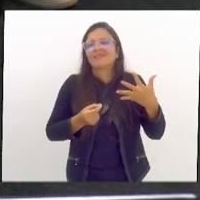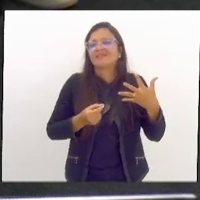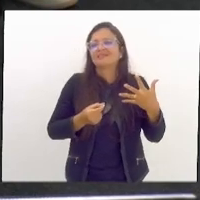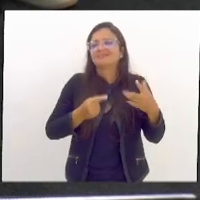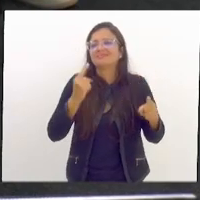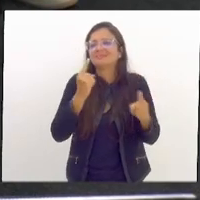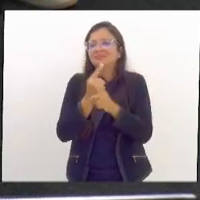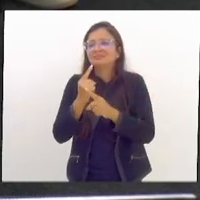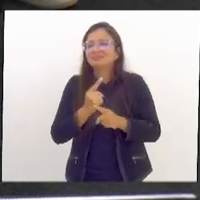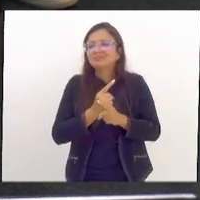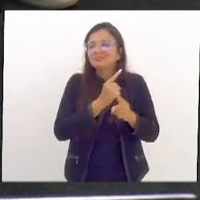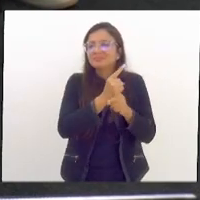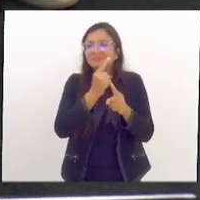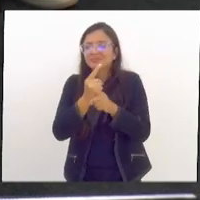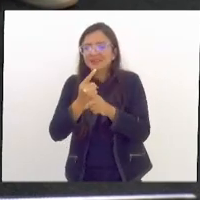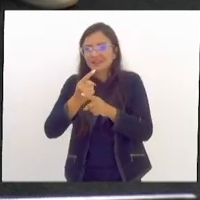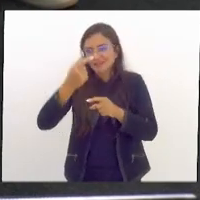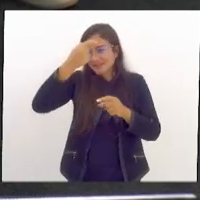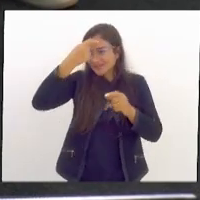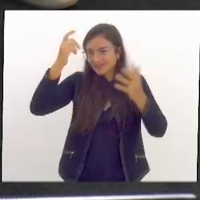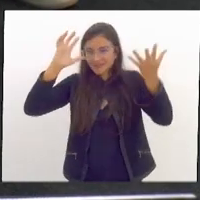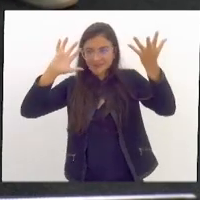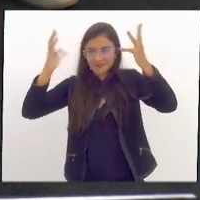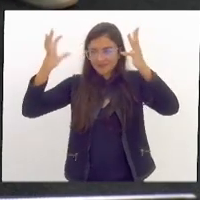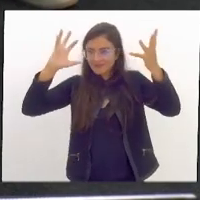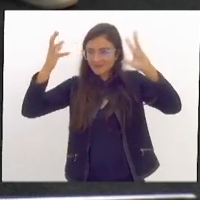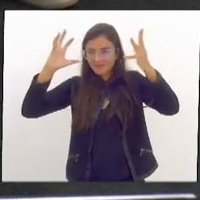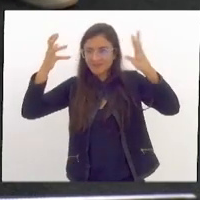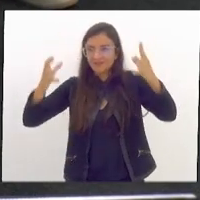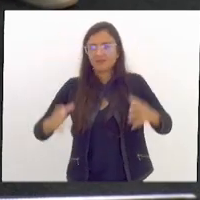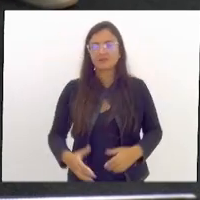de transtorno mental.